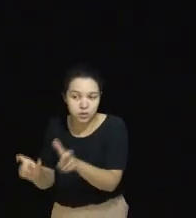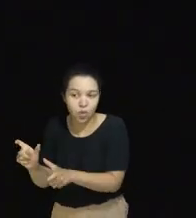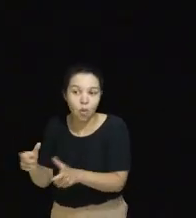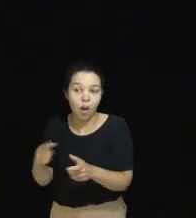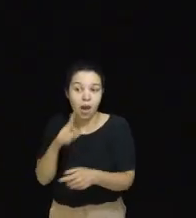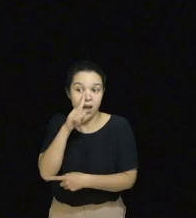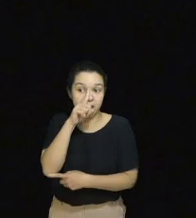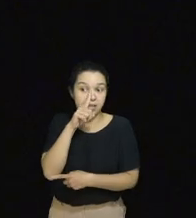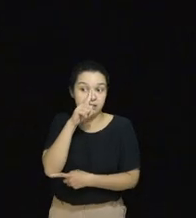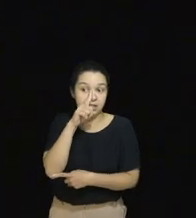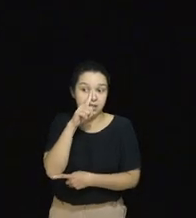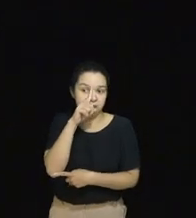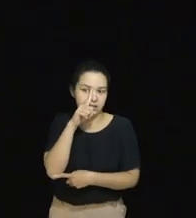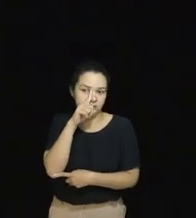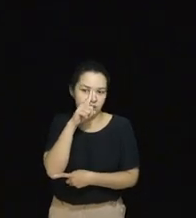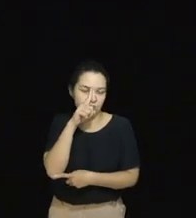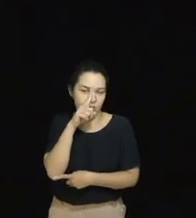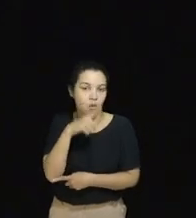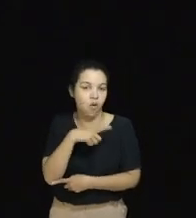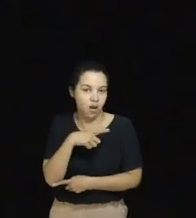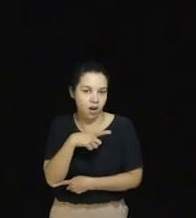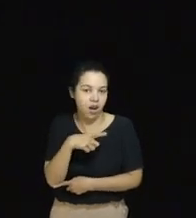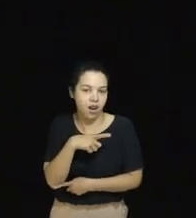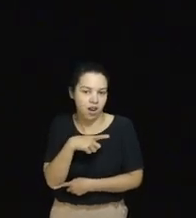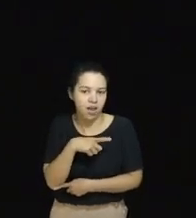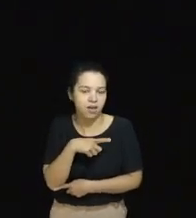a buscarem